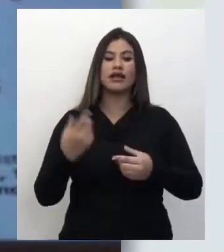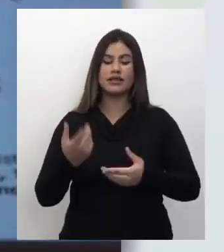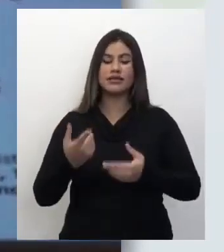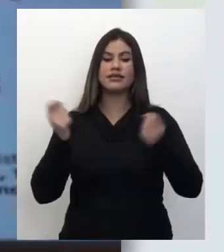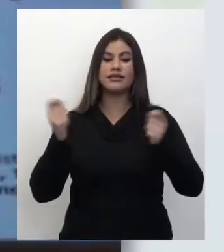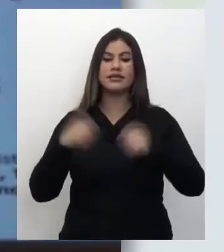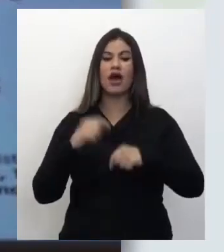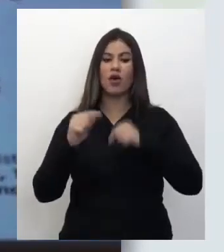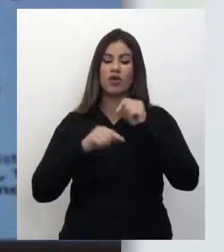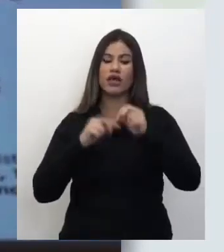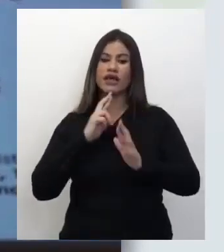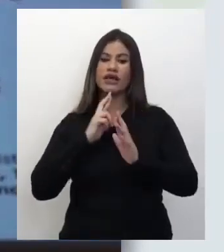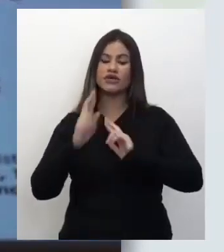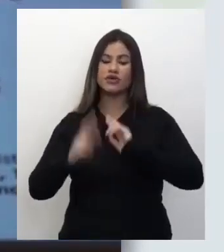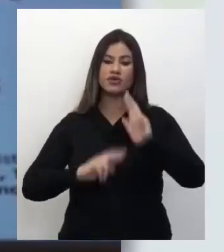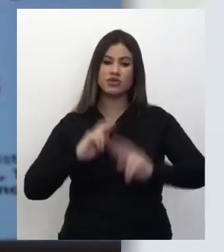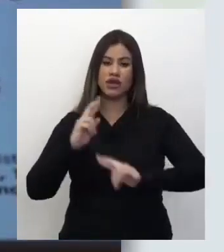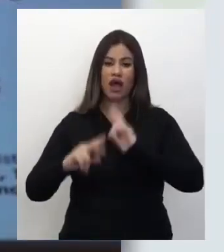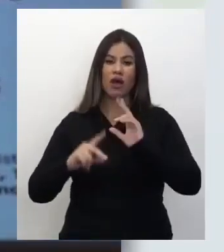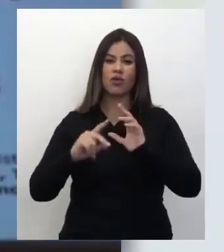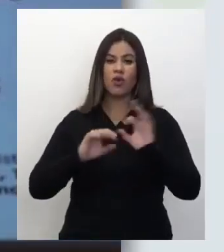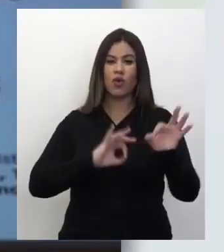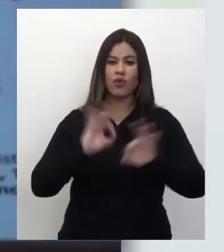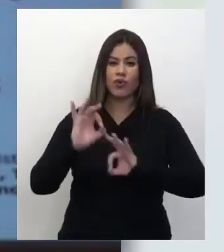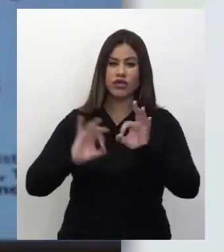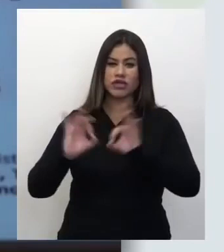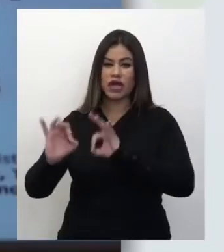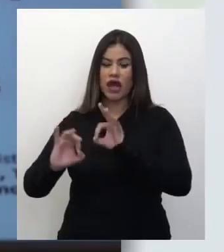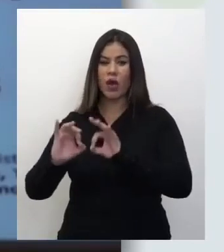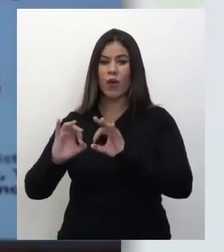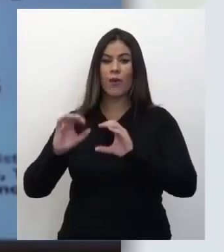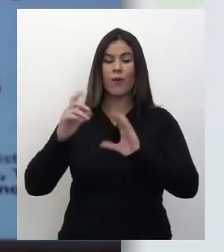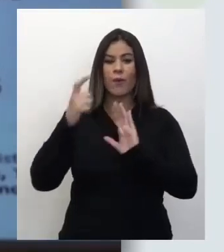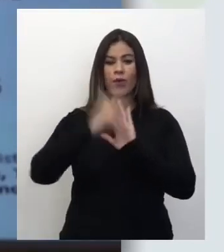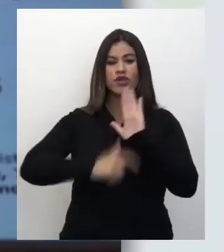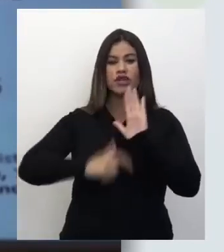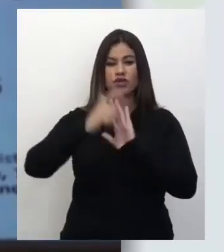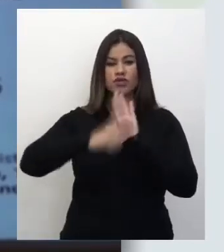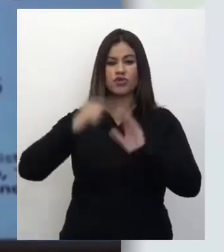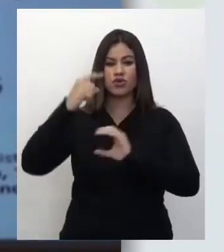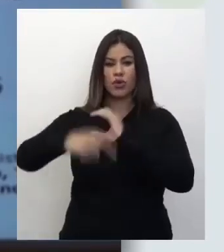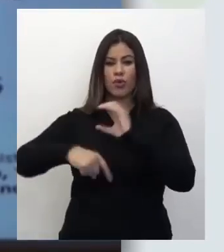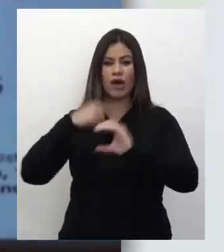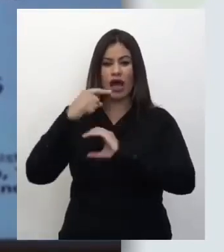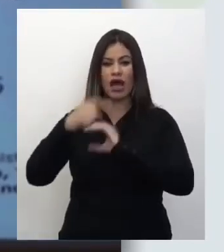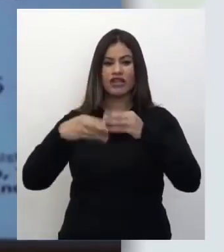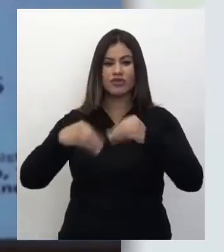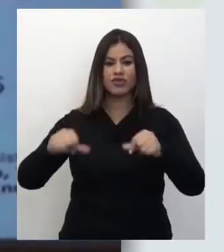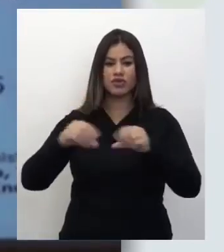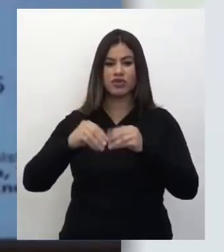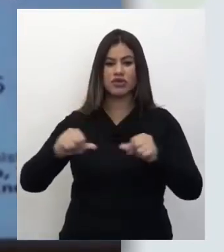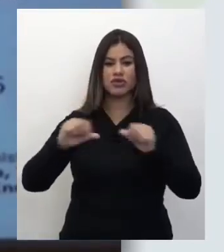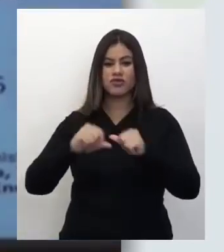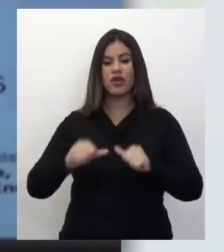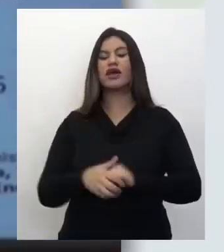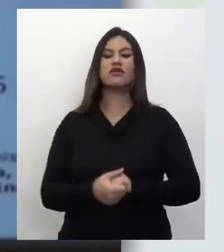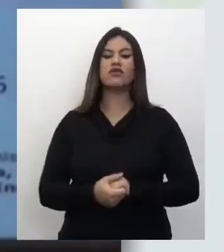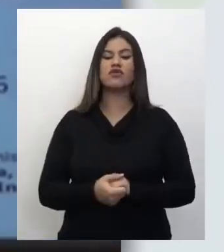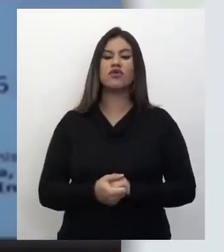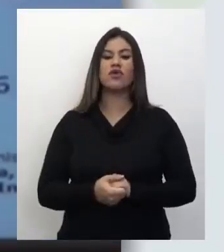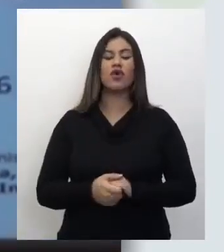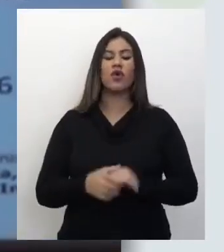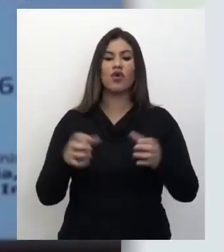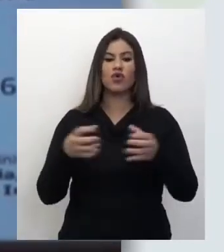resultados processados pelos modelos globais atmosféricos e acoplados para o grupo de trabalho de previsão de clima